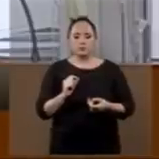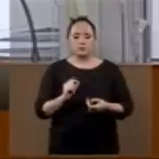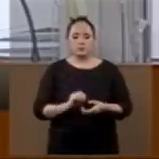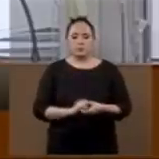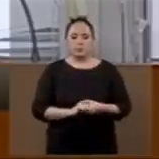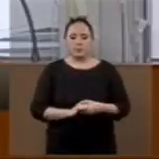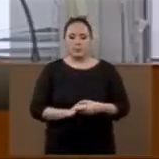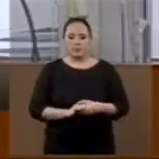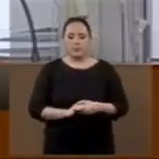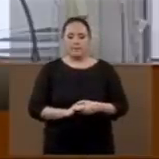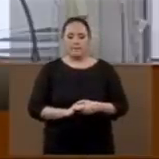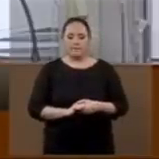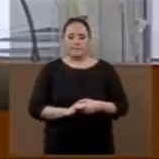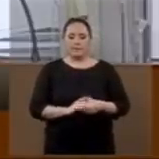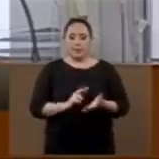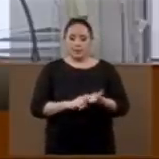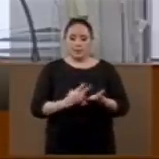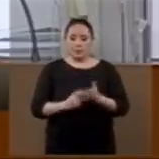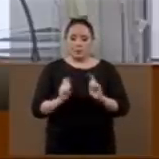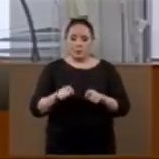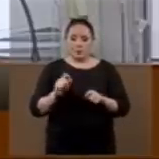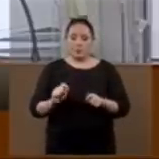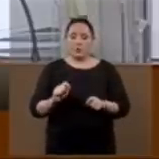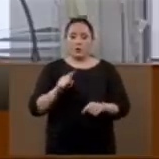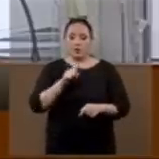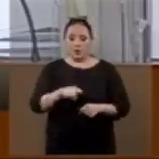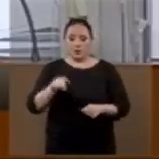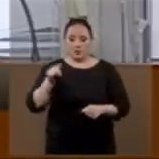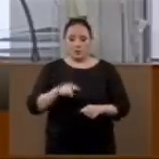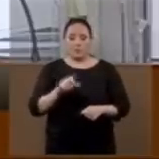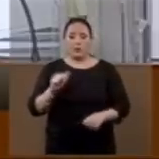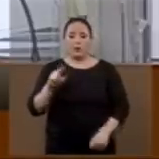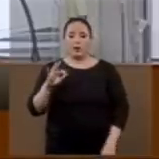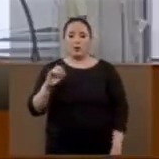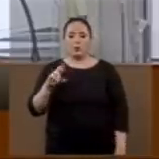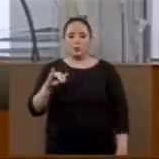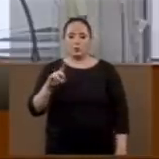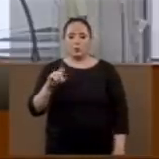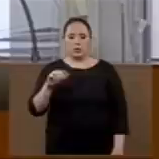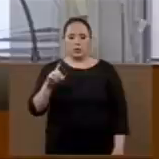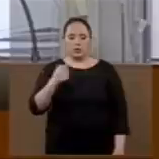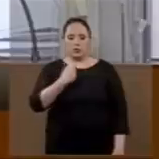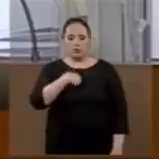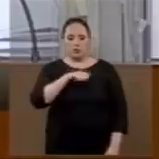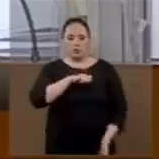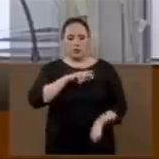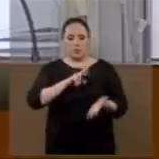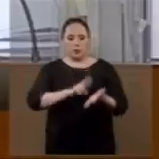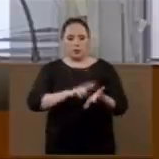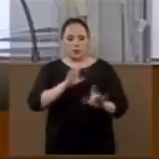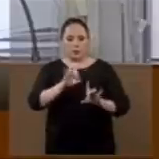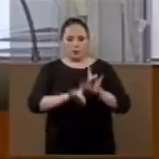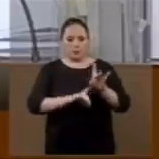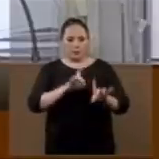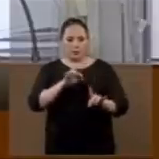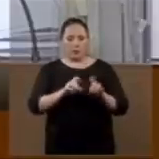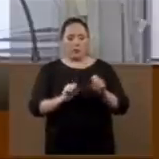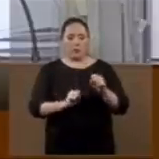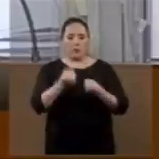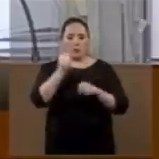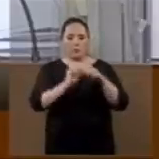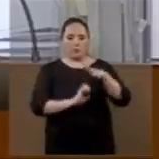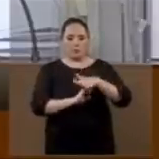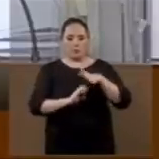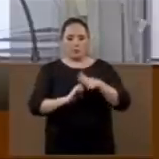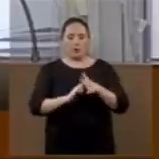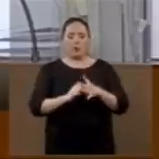a interpretação possível que o cancelamento pela autoridade fiscal do registro especial das empresas dedicadas à fabricação